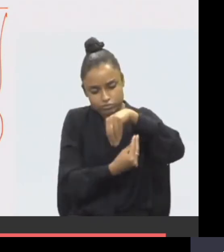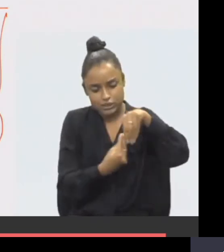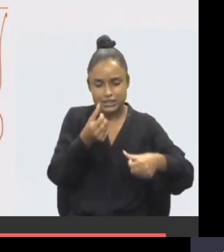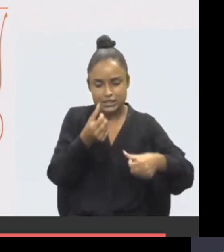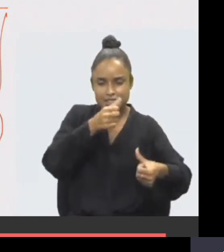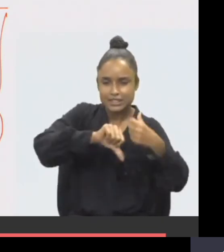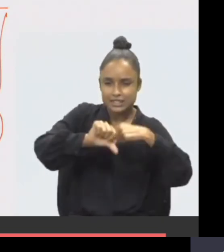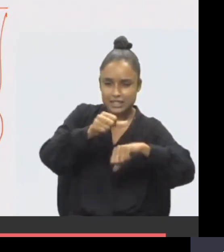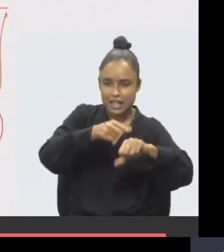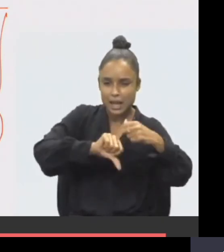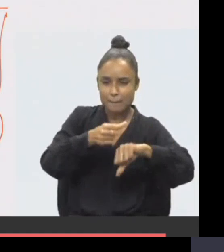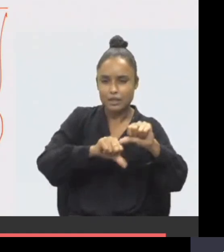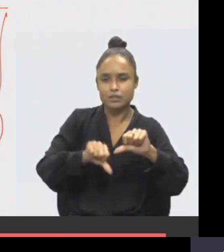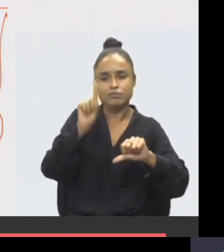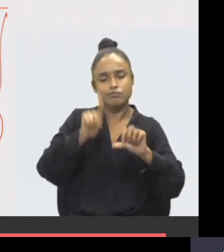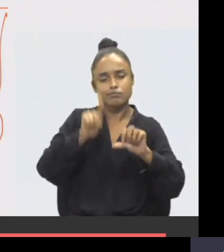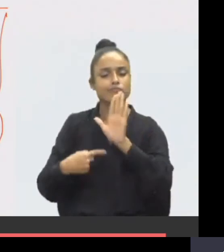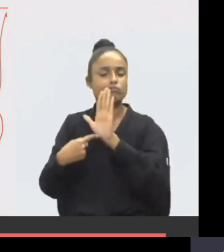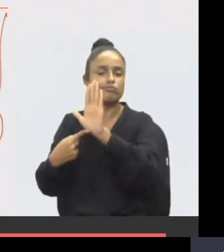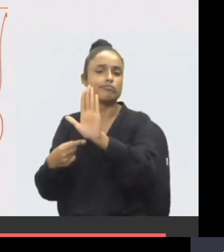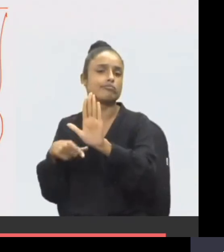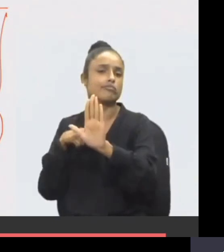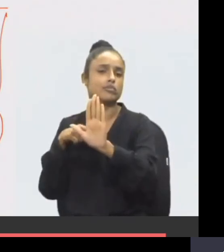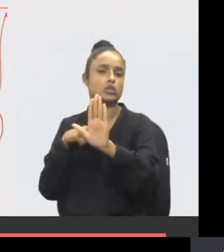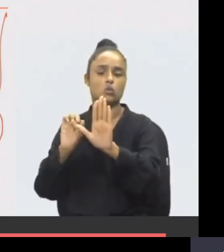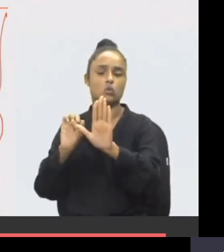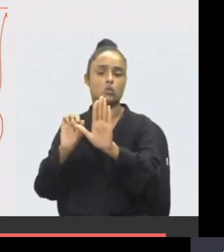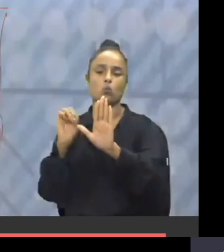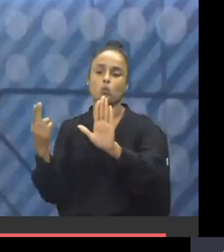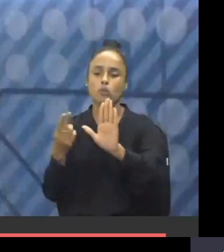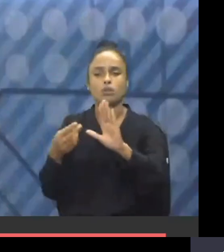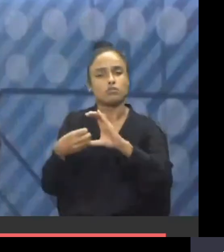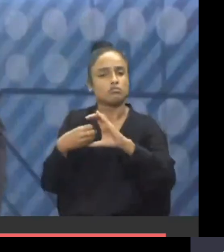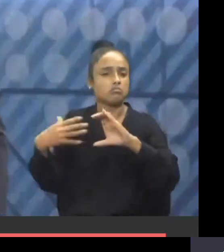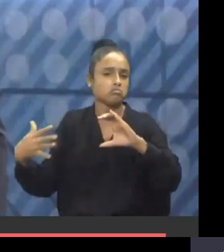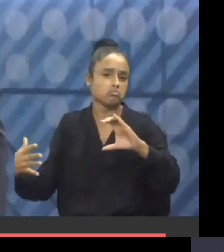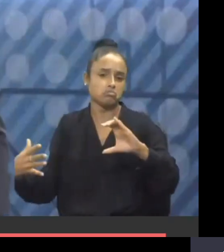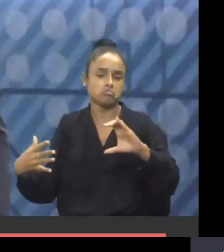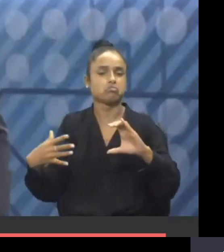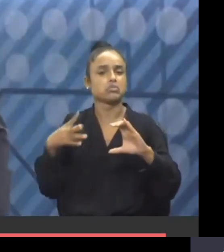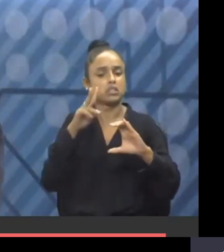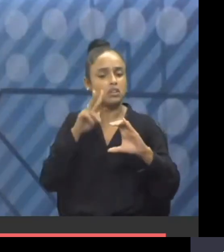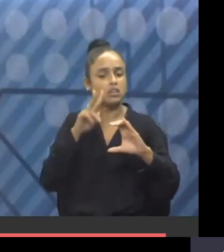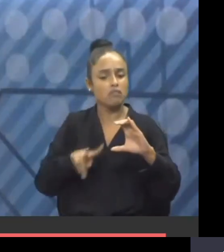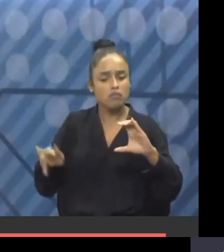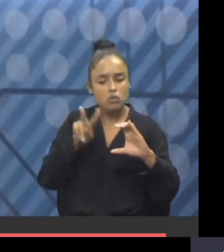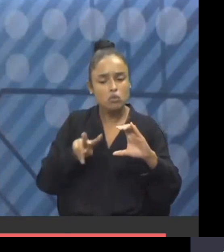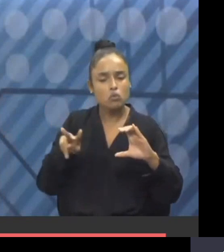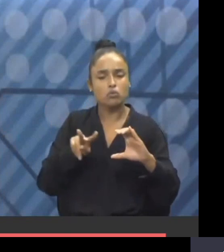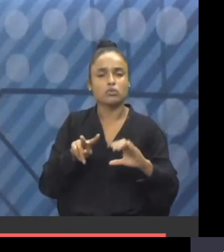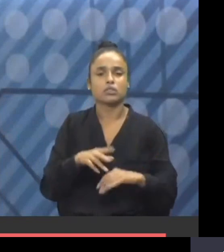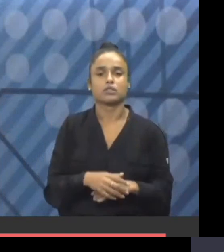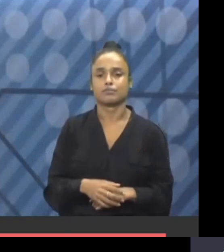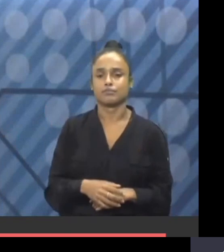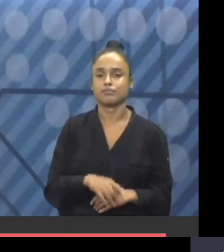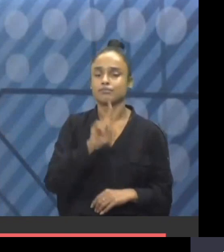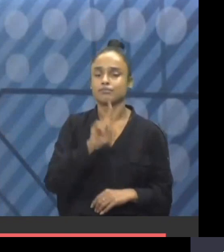químicos nós observamos então a presença ou não de alguma característica visual dentro da solução. Então são chamados de